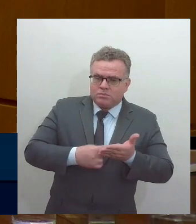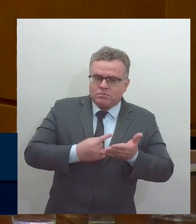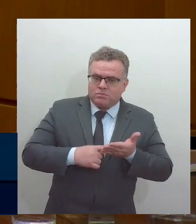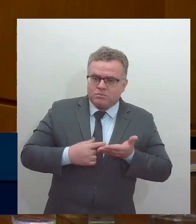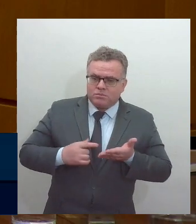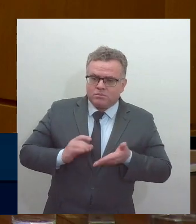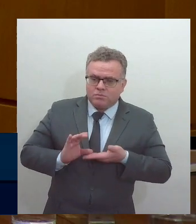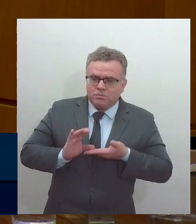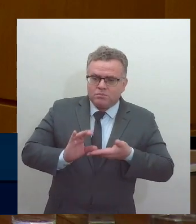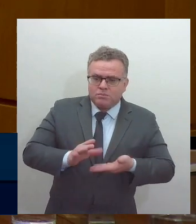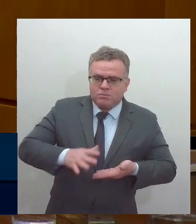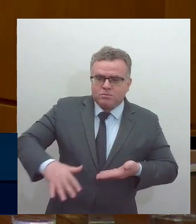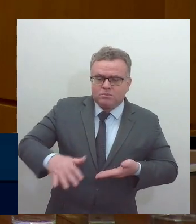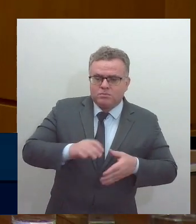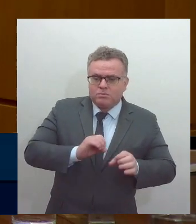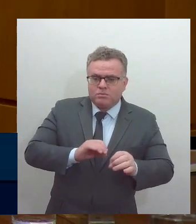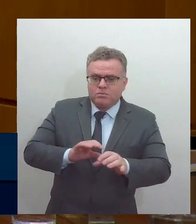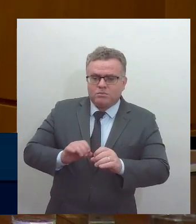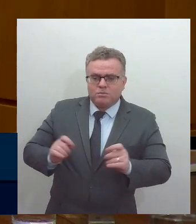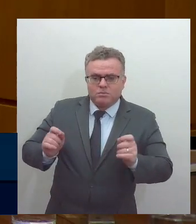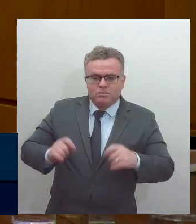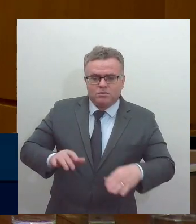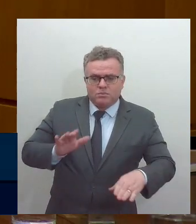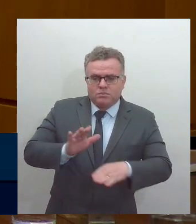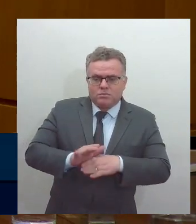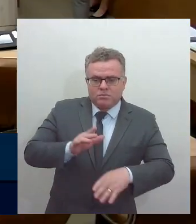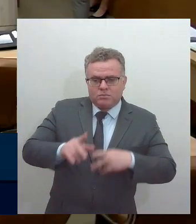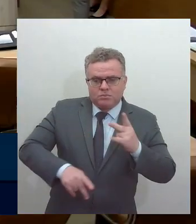nosso estado. Muito obrigado.